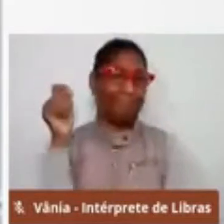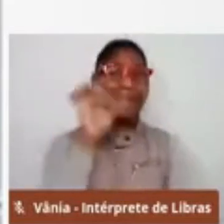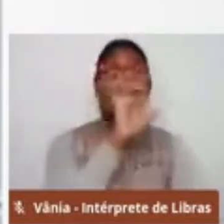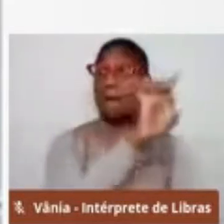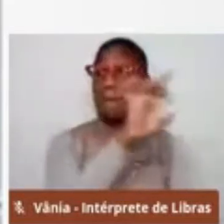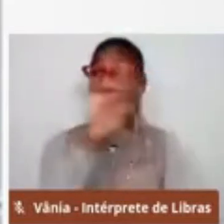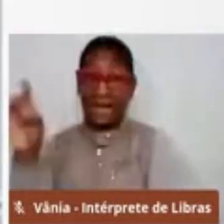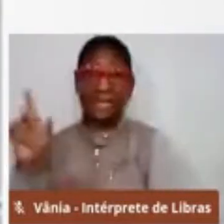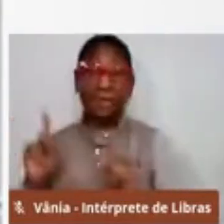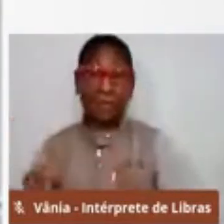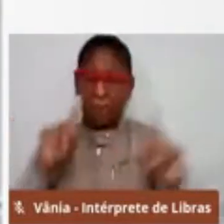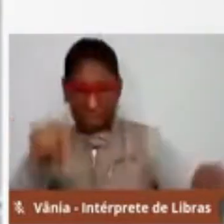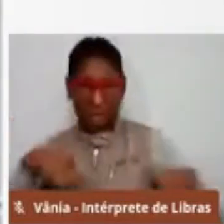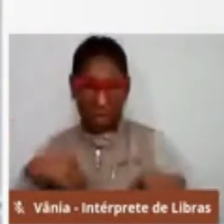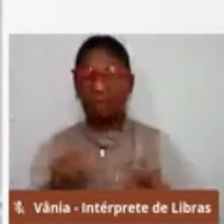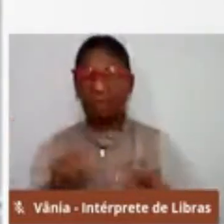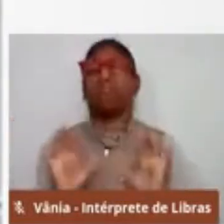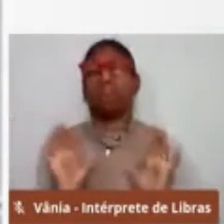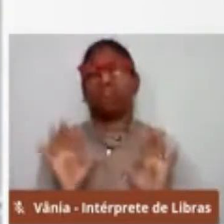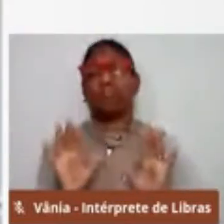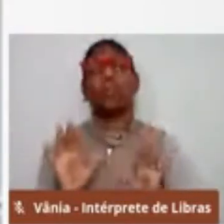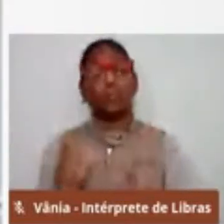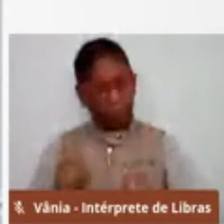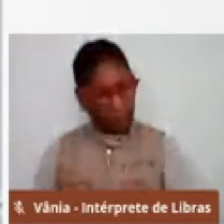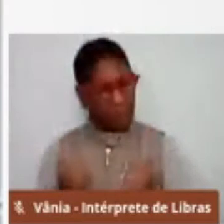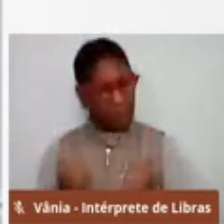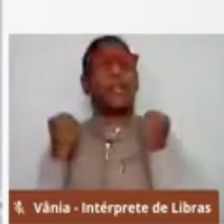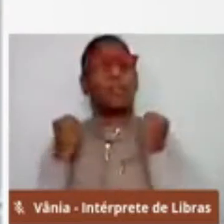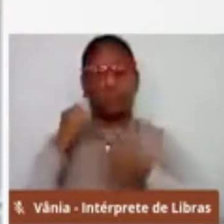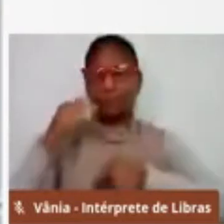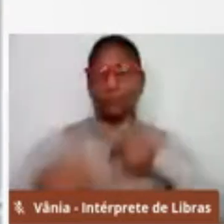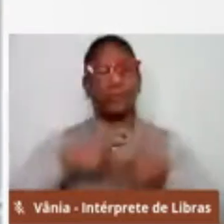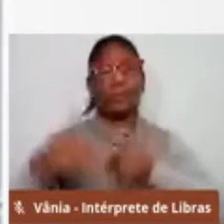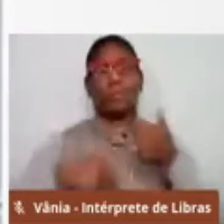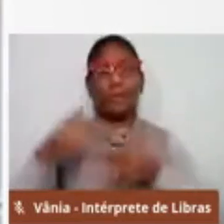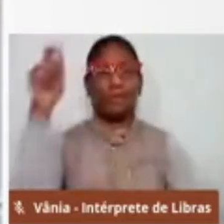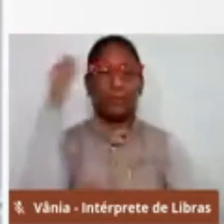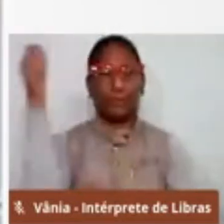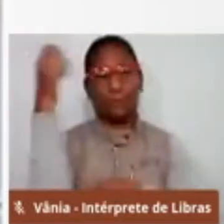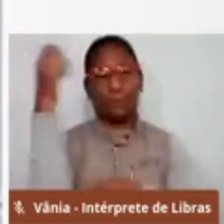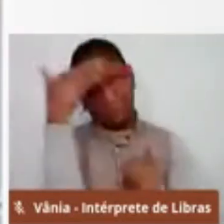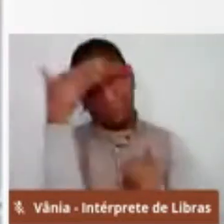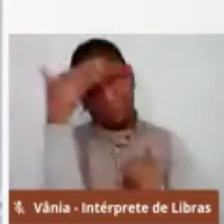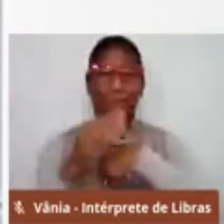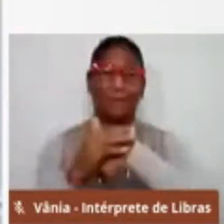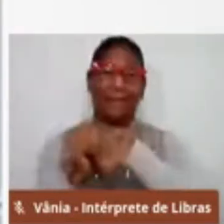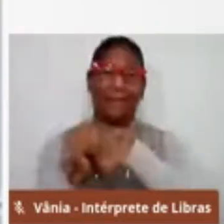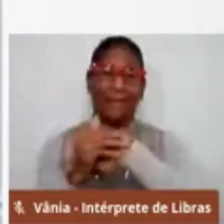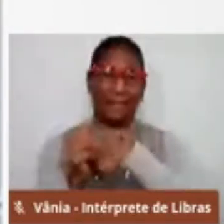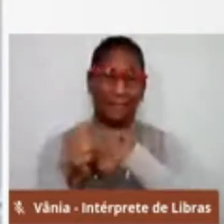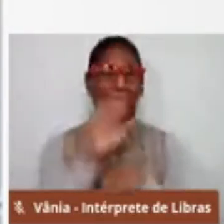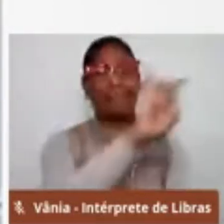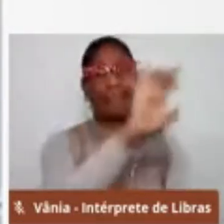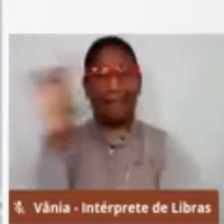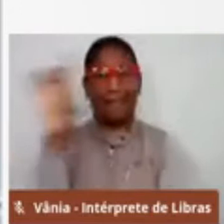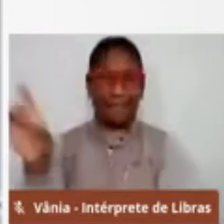500 lovers, nós estamos seguindo firme aqui pelo nosso trabalho pelo Rio Grande. Muito obrigado pelo carinho de cada um de